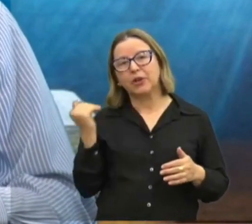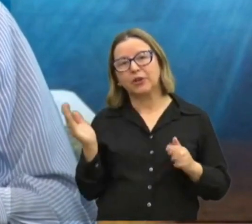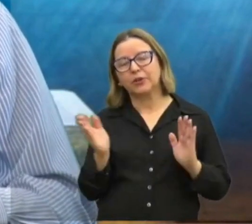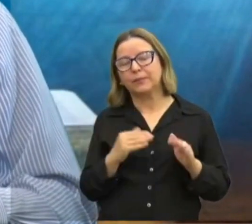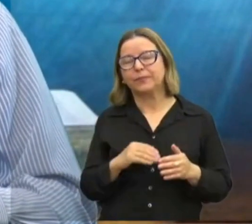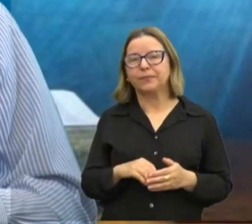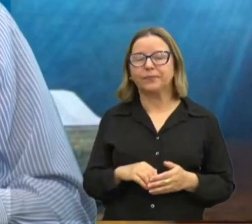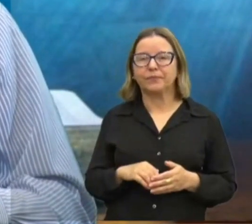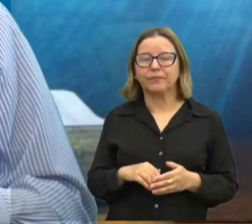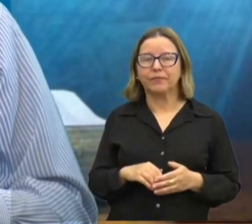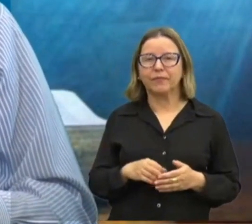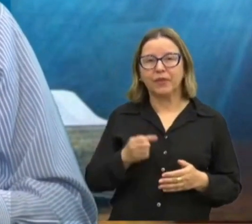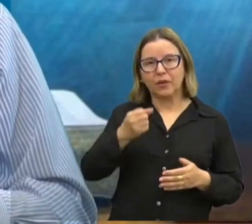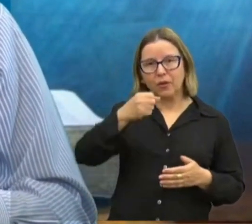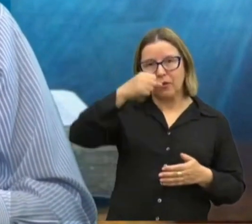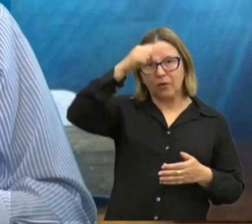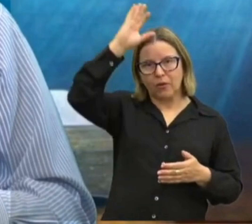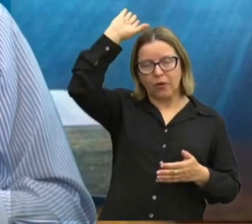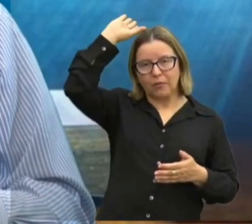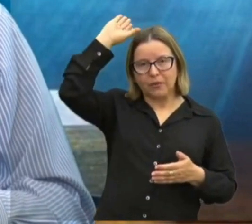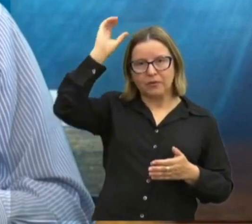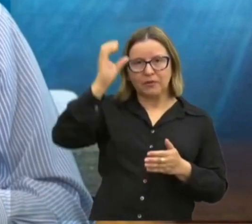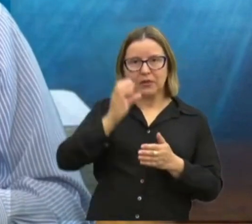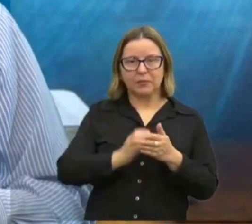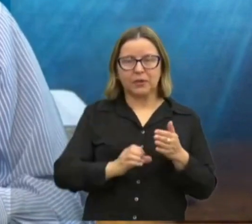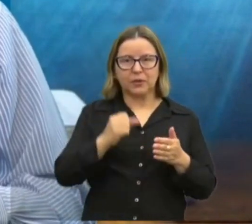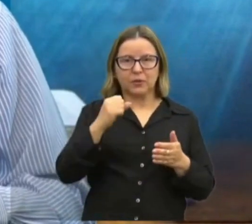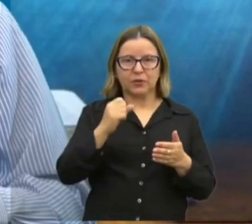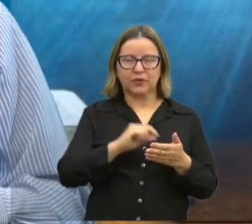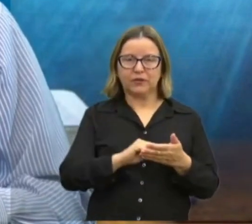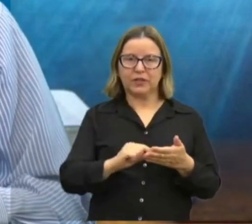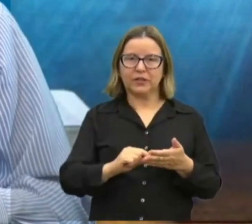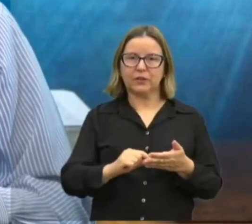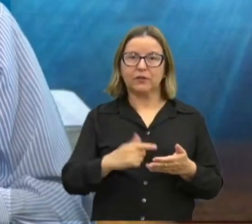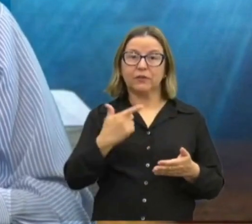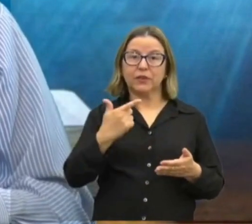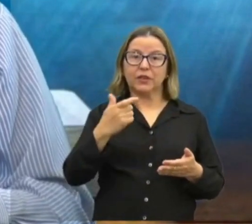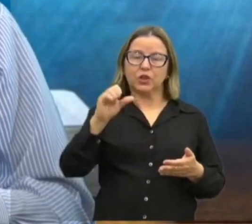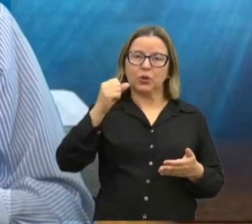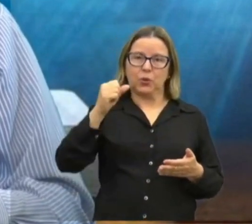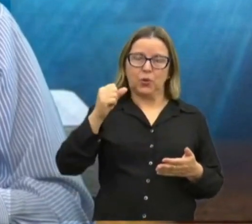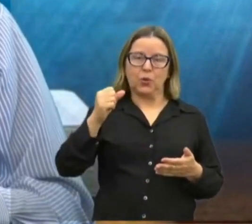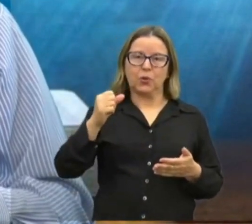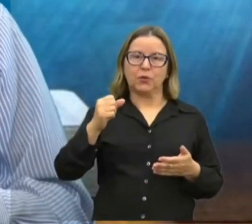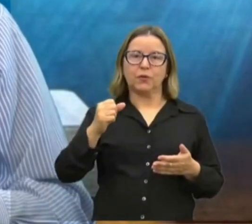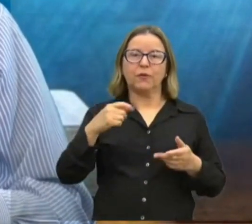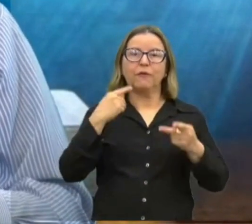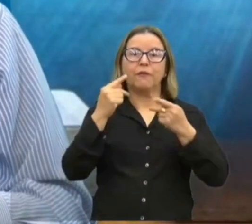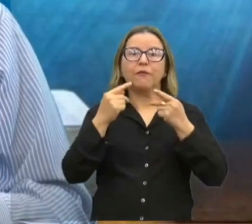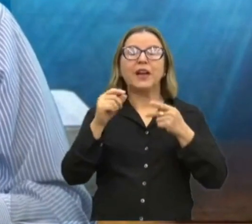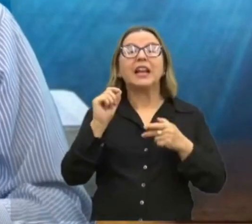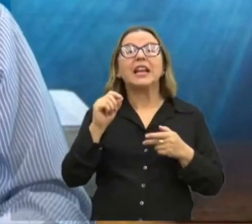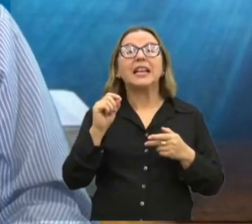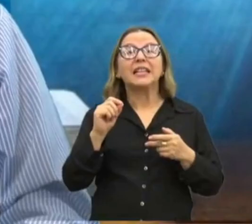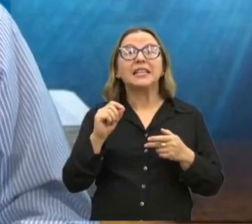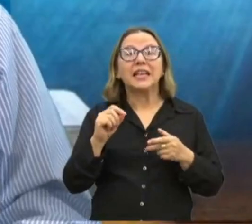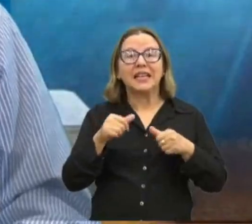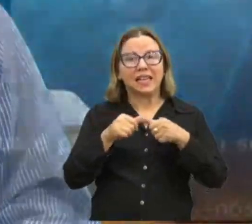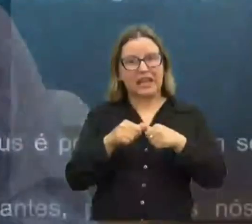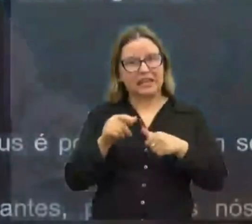no versículo 28 do capítulo 8, ele diz quem são essas pessoas, quem são esses todos